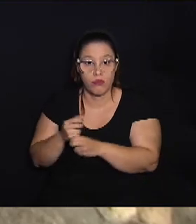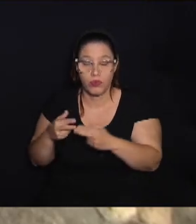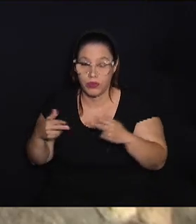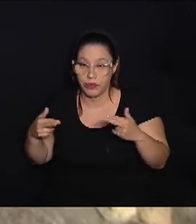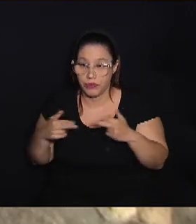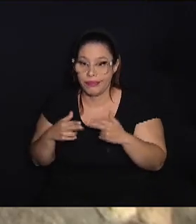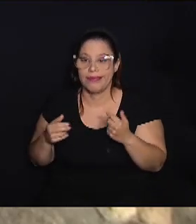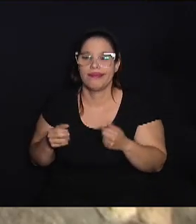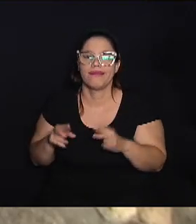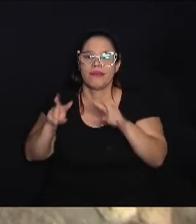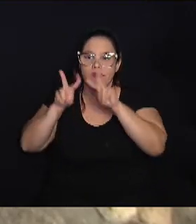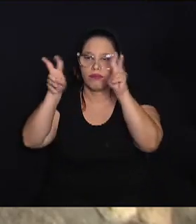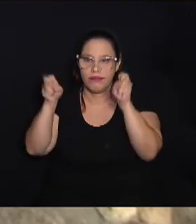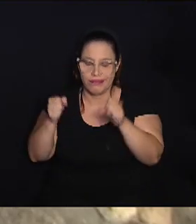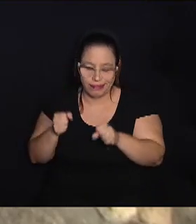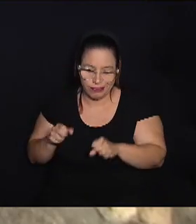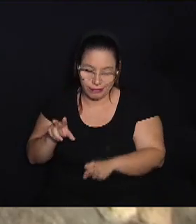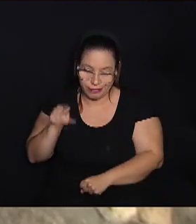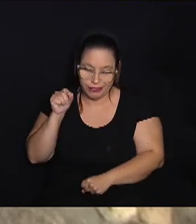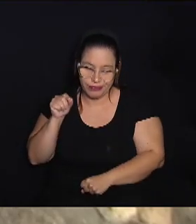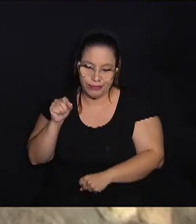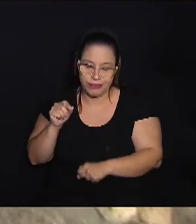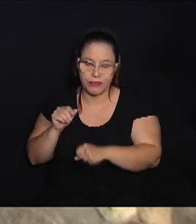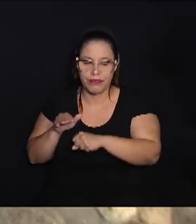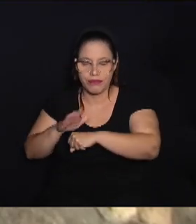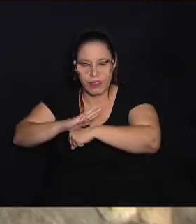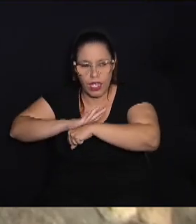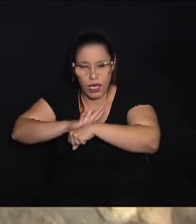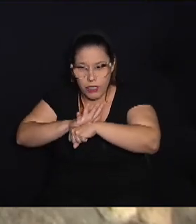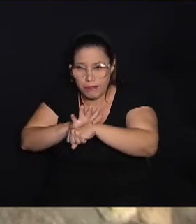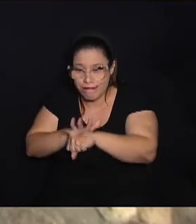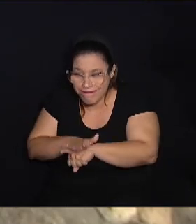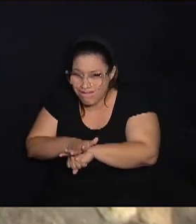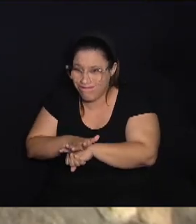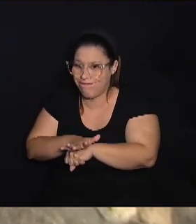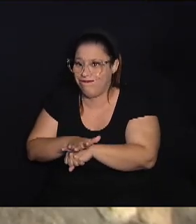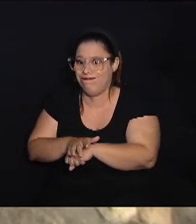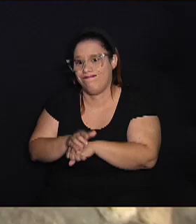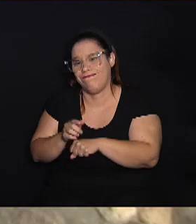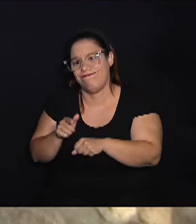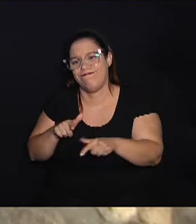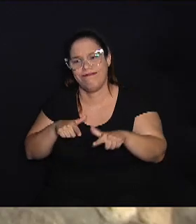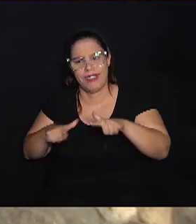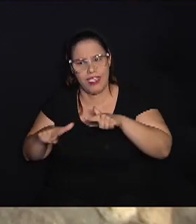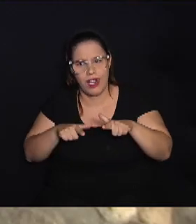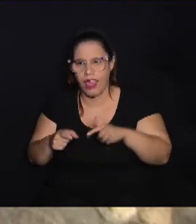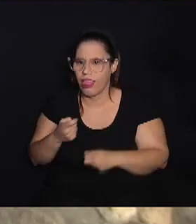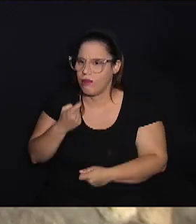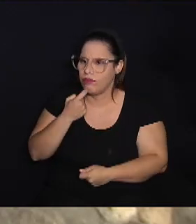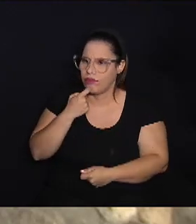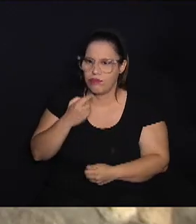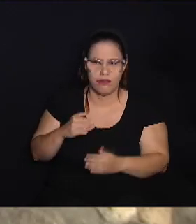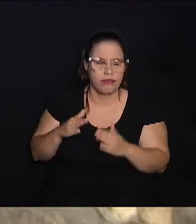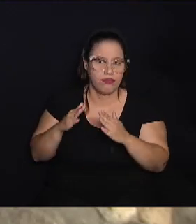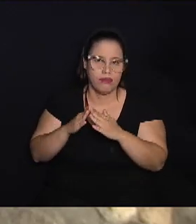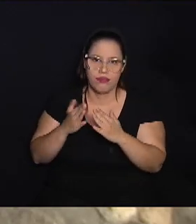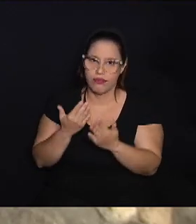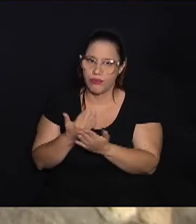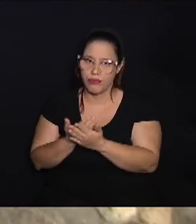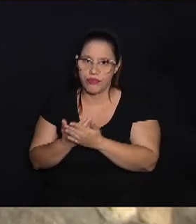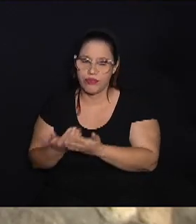temática escolhida é racismo, algo que a gente tem inclusive trabalhado em Campinas, nas escolas públicas, né, a